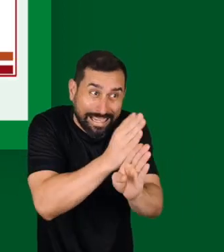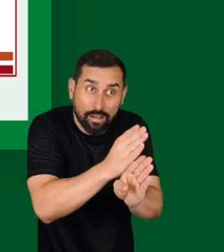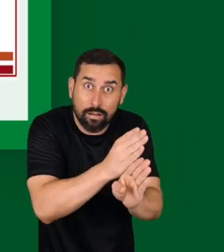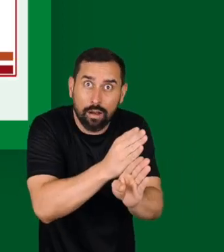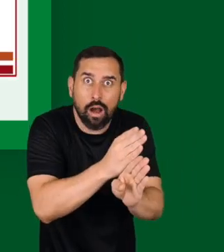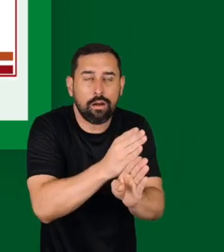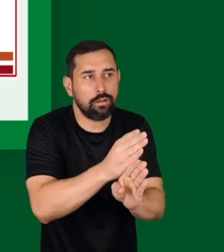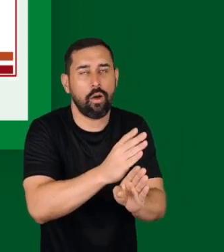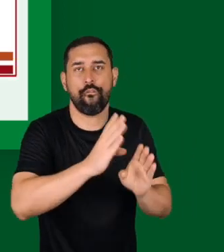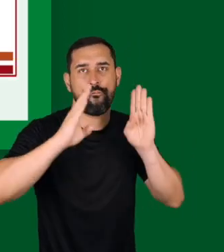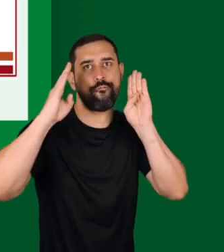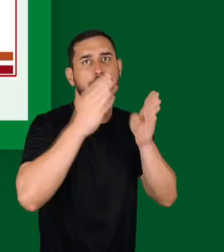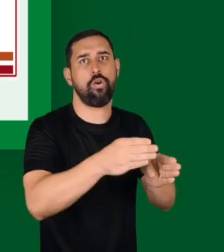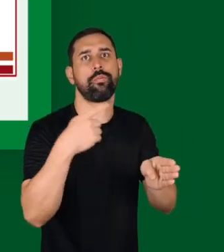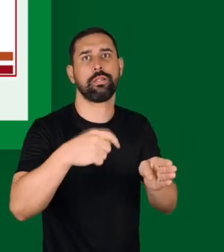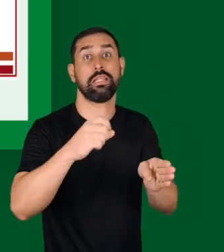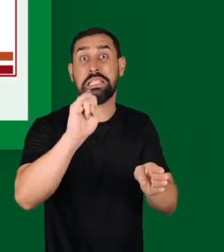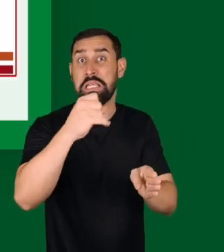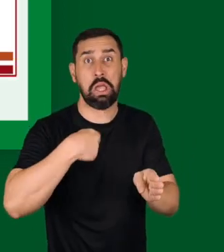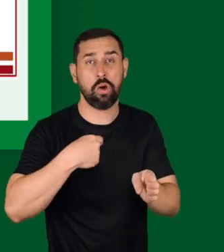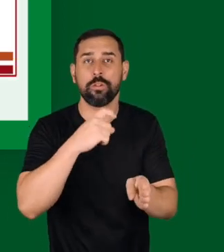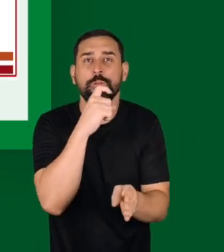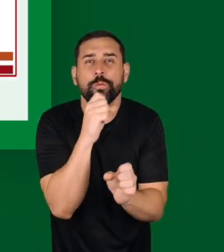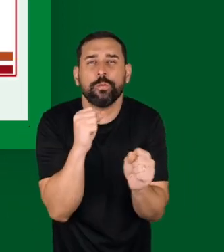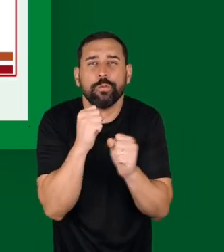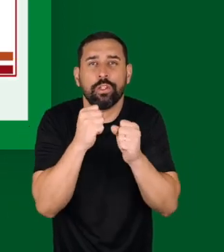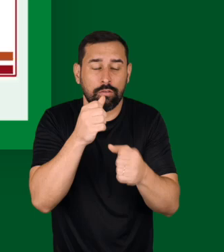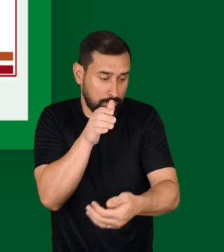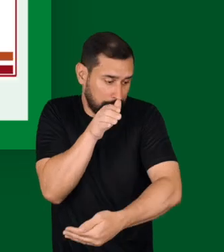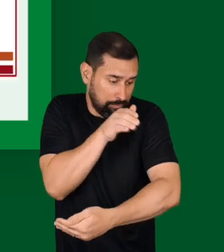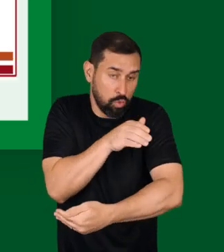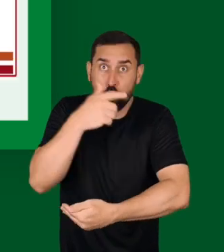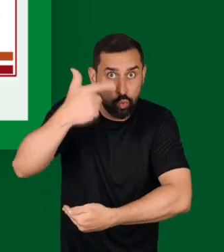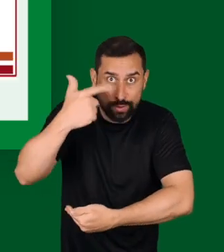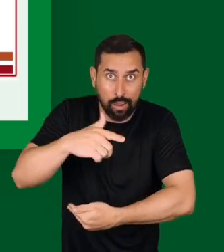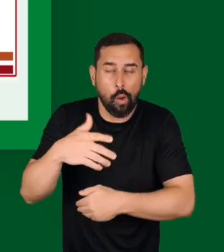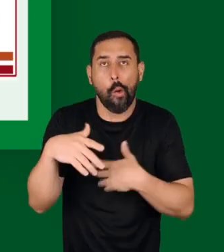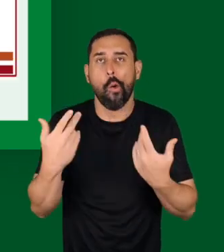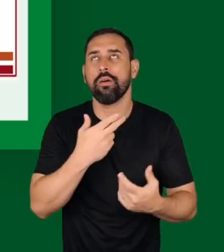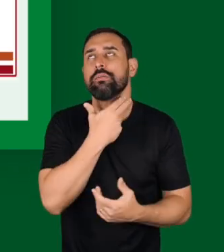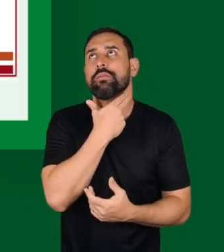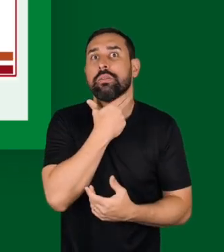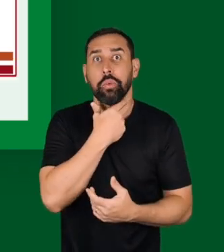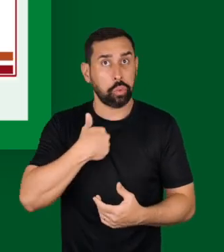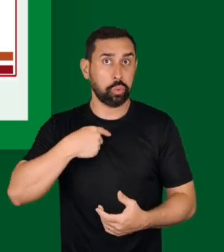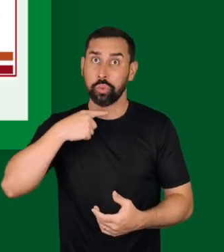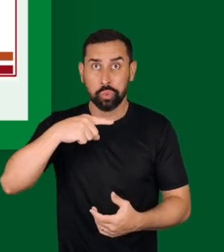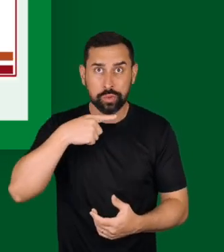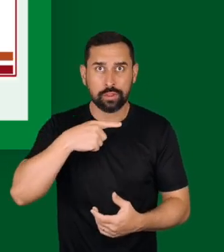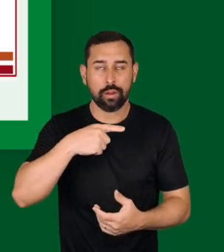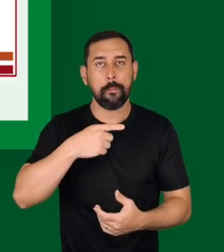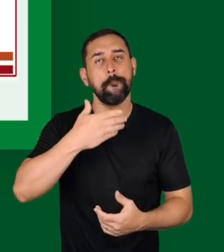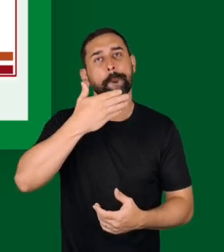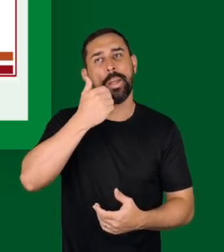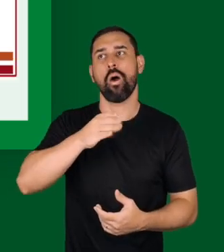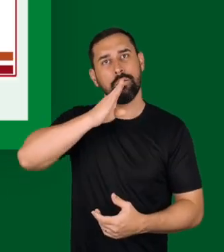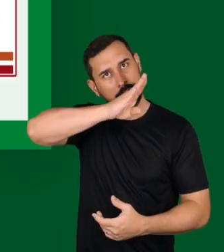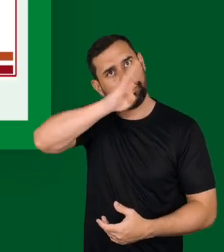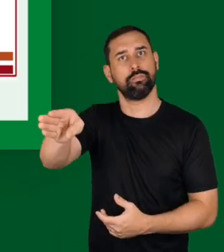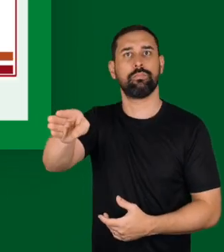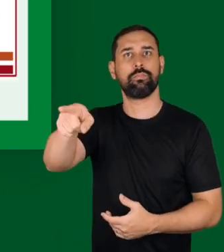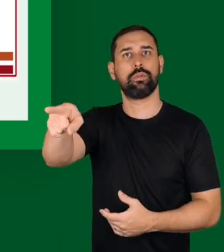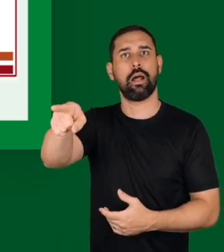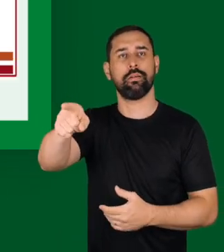atendimento específico da taquiarritmia. Então, se eu não tenho gelo, se eu não tenho como fazer a manobra de Valsalva, então você vai direto